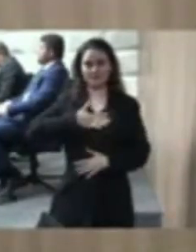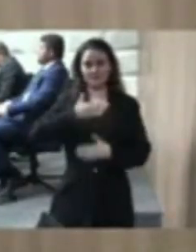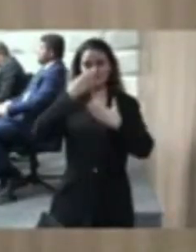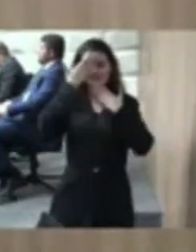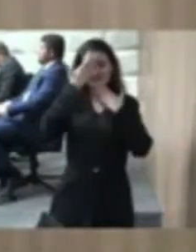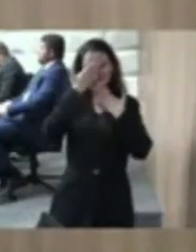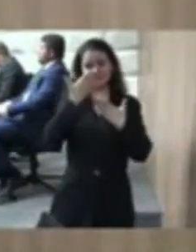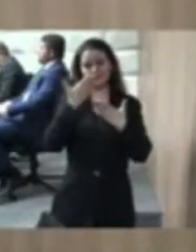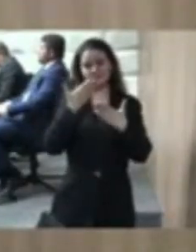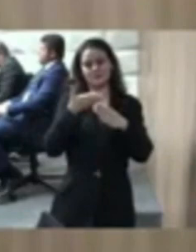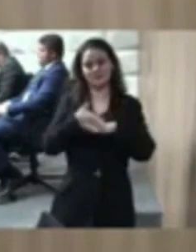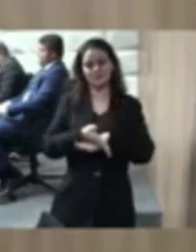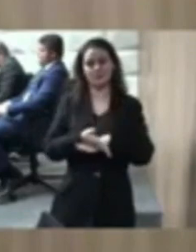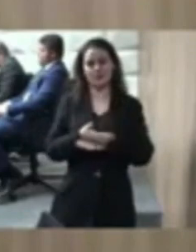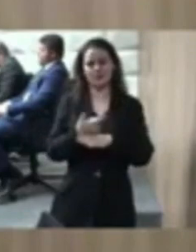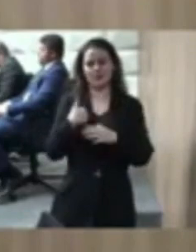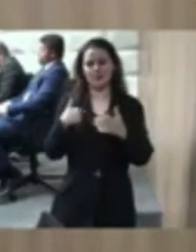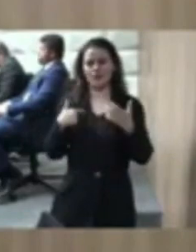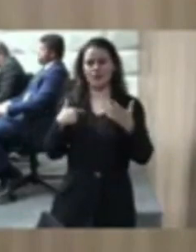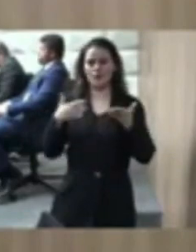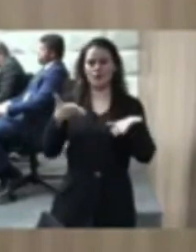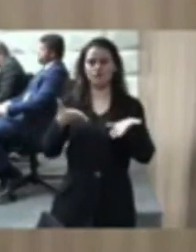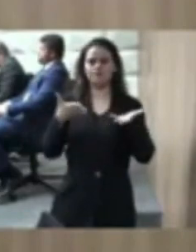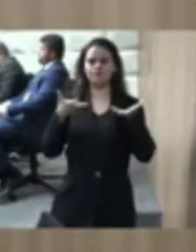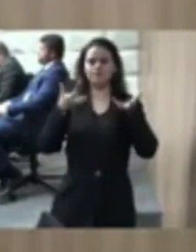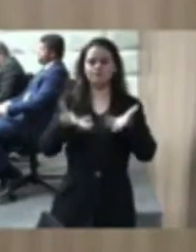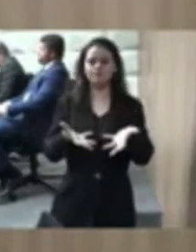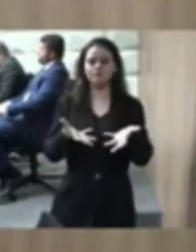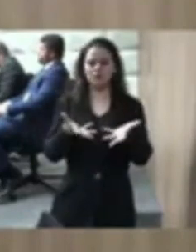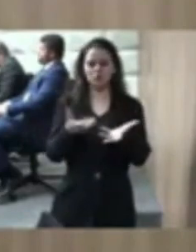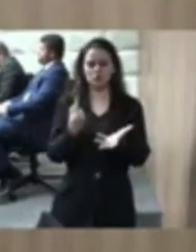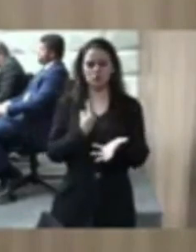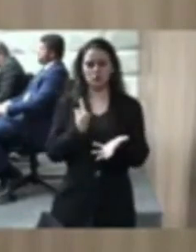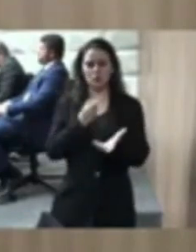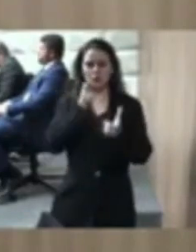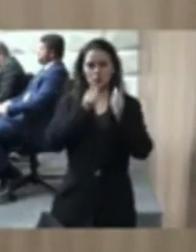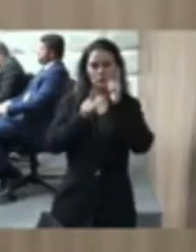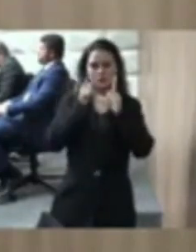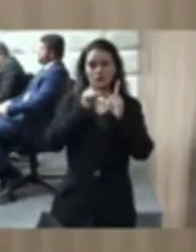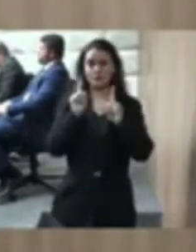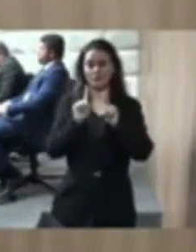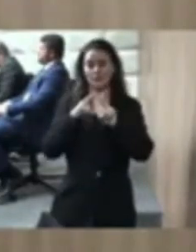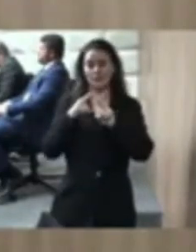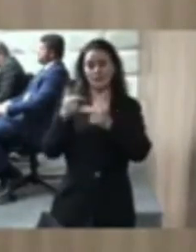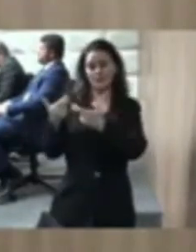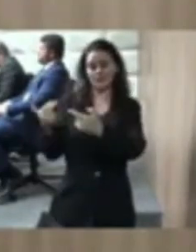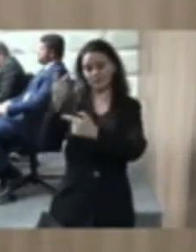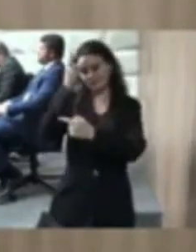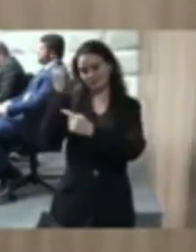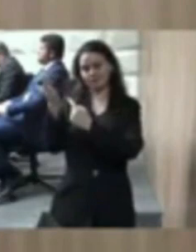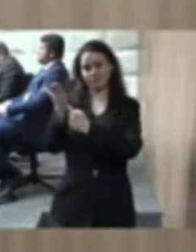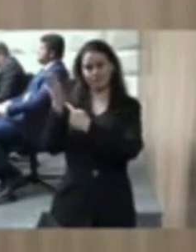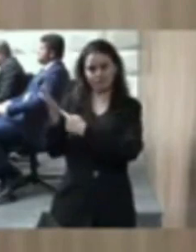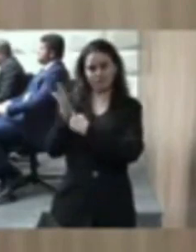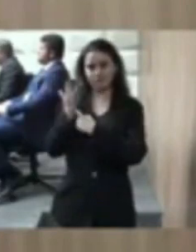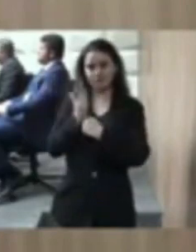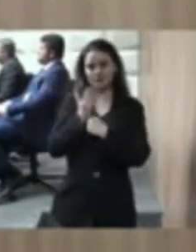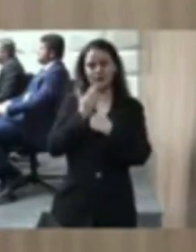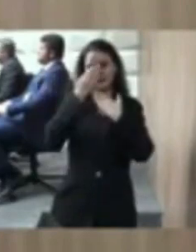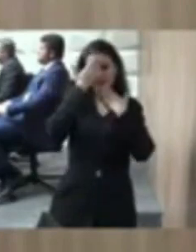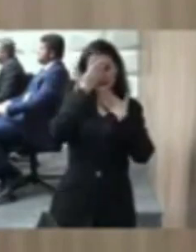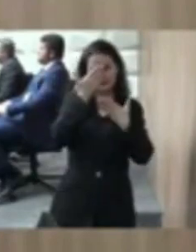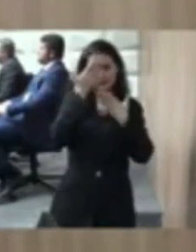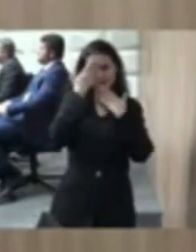se chega a este momento sozinho, toda caminhada é válida e se torna proveitosa a contar com a ajuda de inúmeras pessoas. Tenho muito a